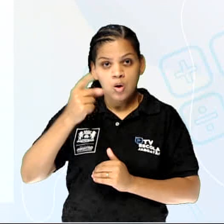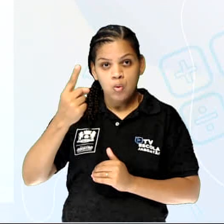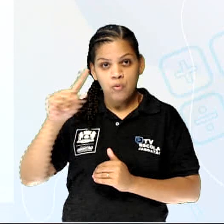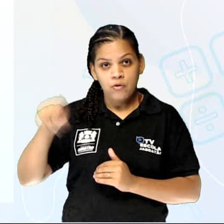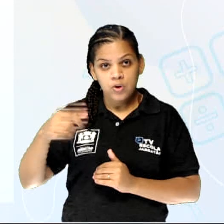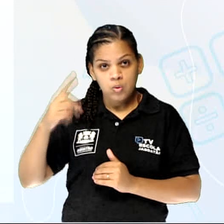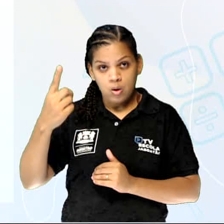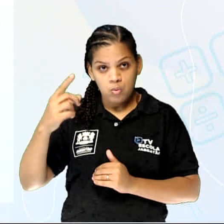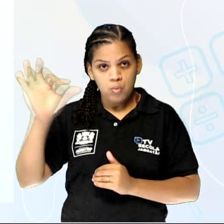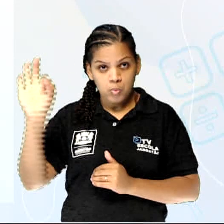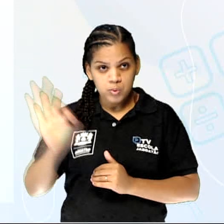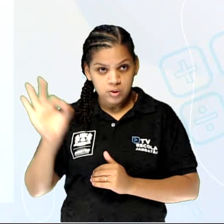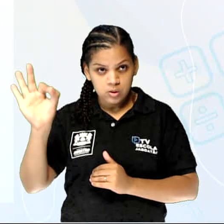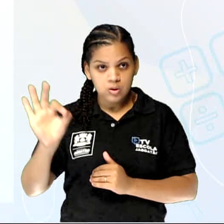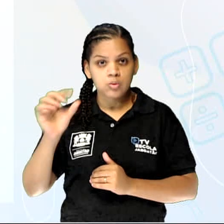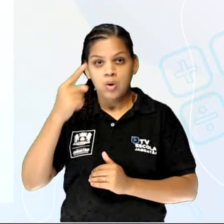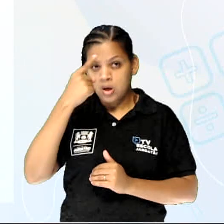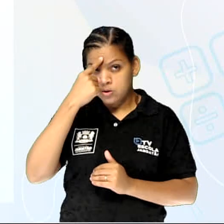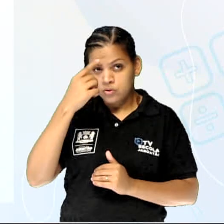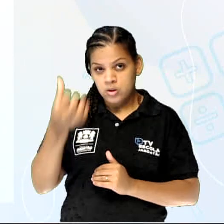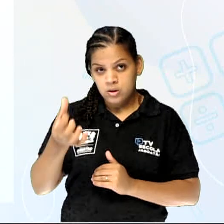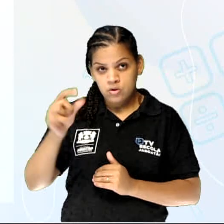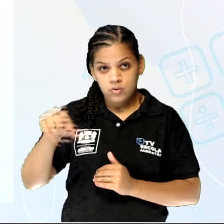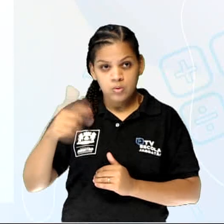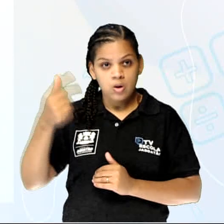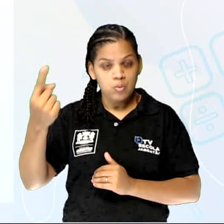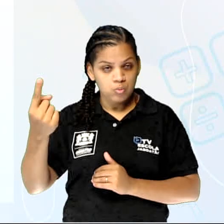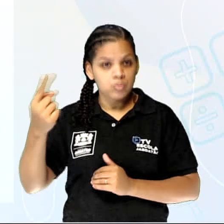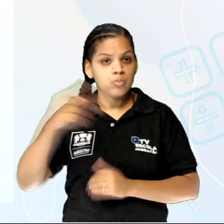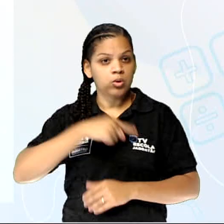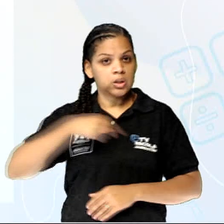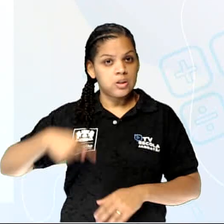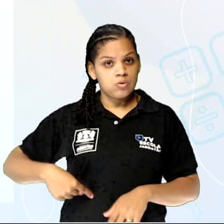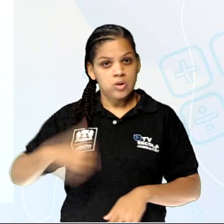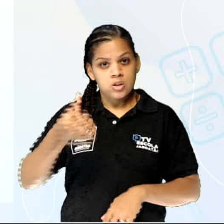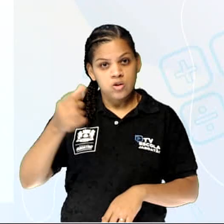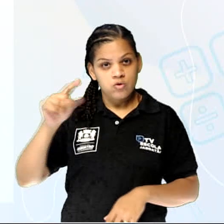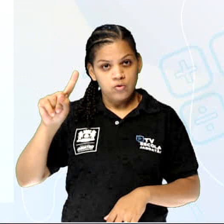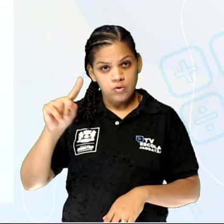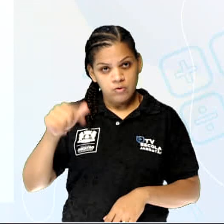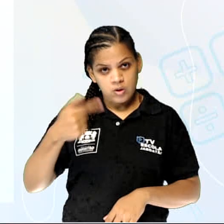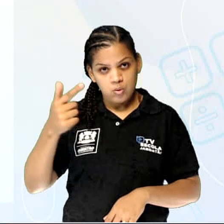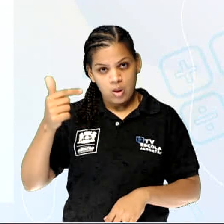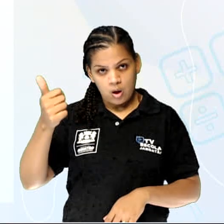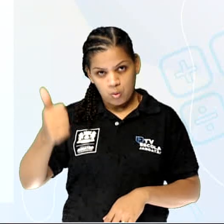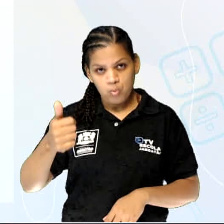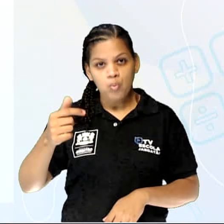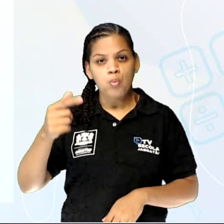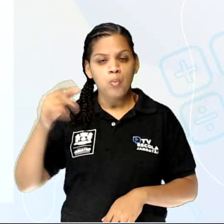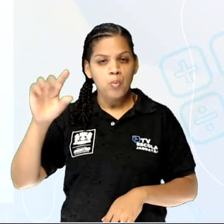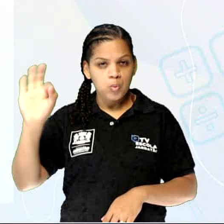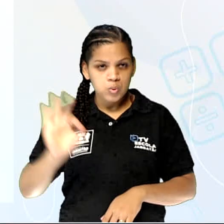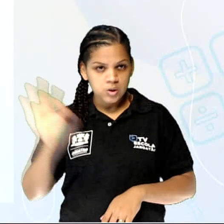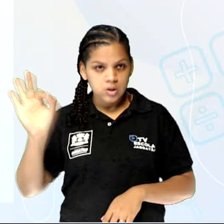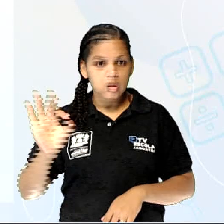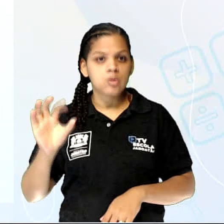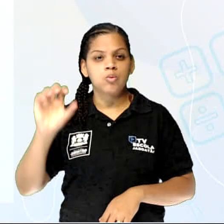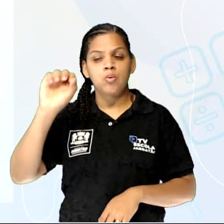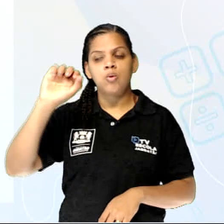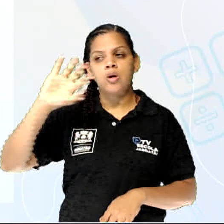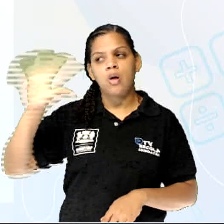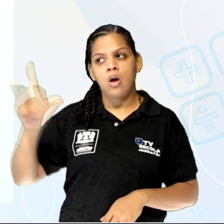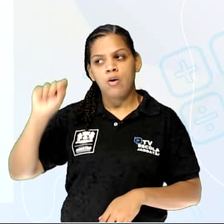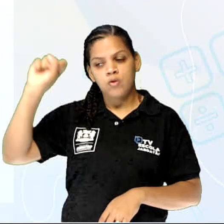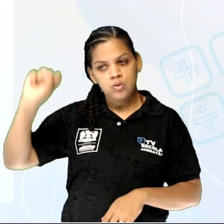Índia, 6,1%. A China, 6,1%. E a África do Sul acompanhou um pouco o ritmo do